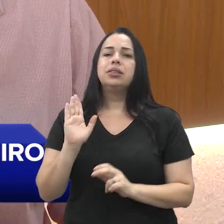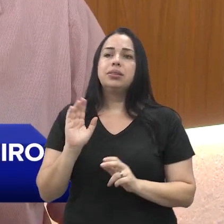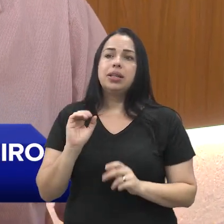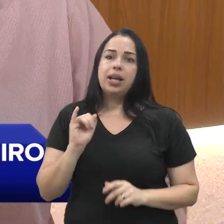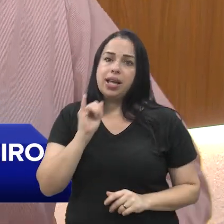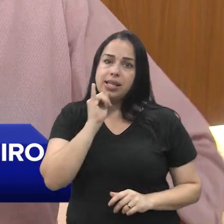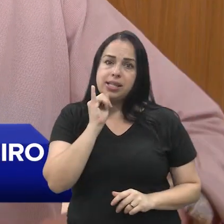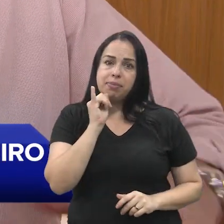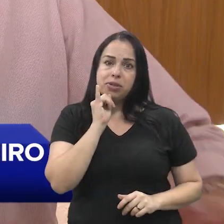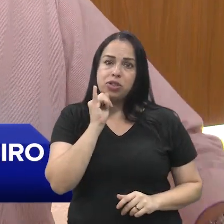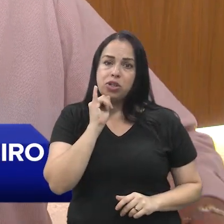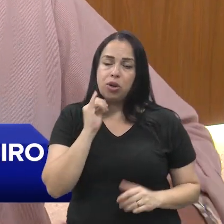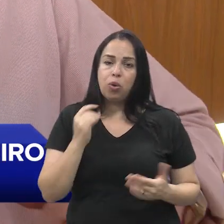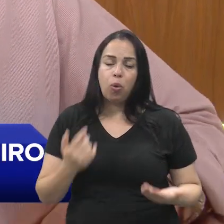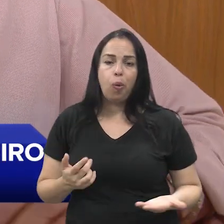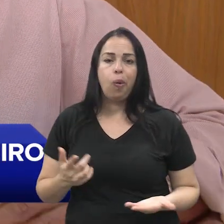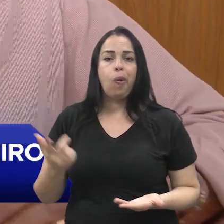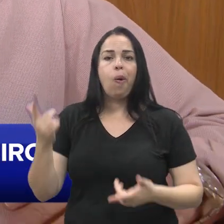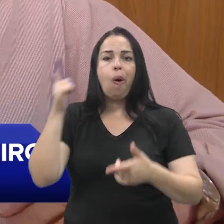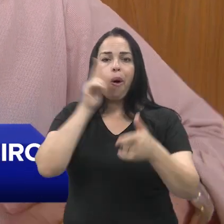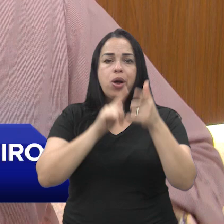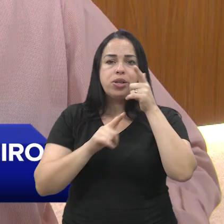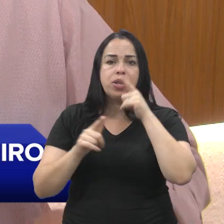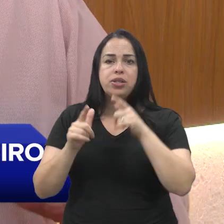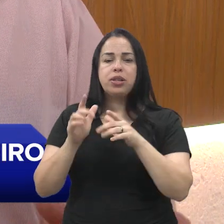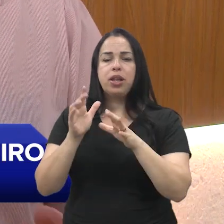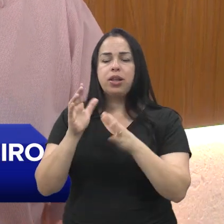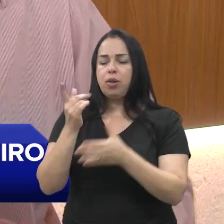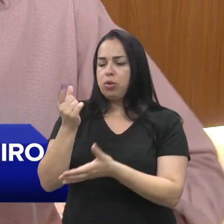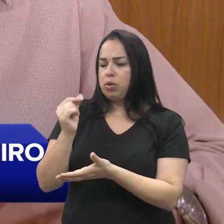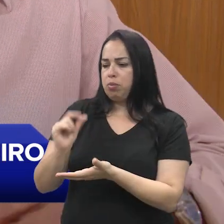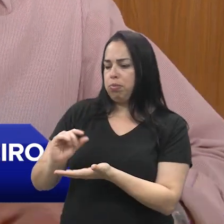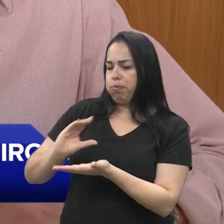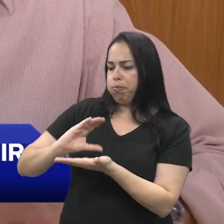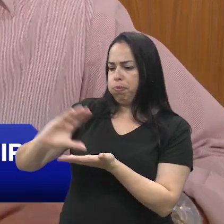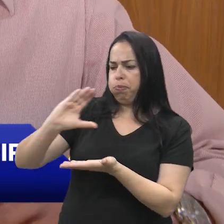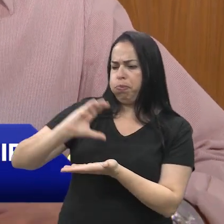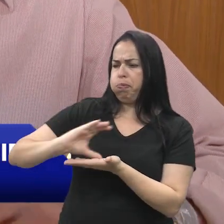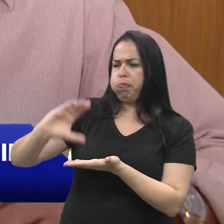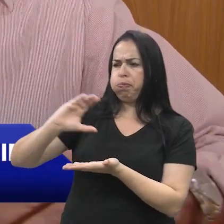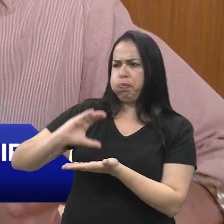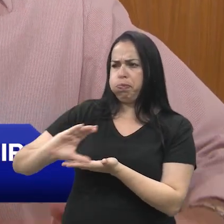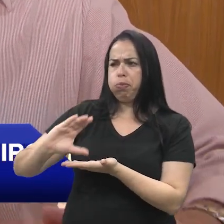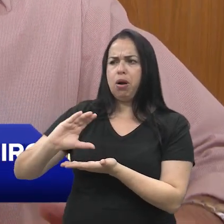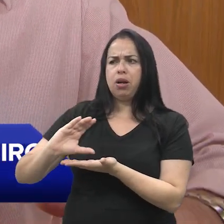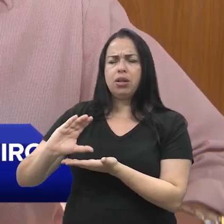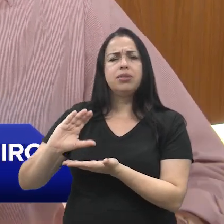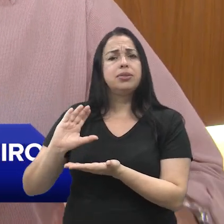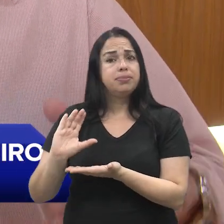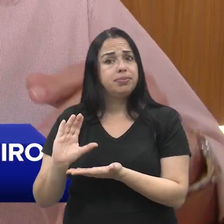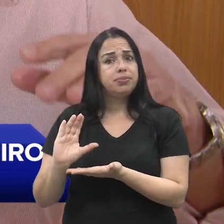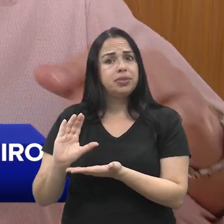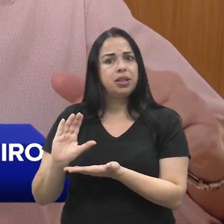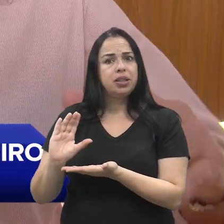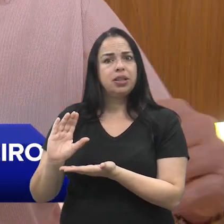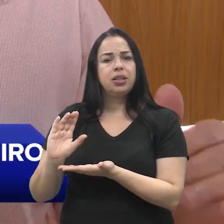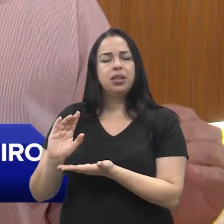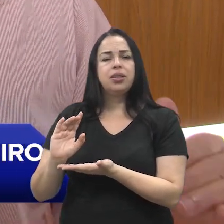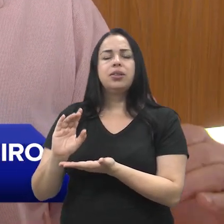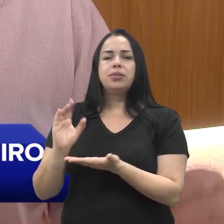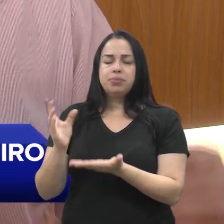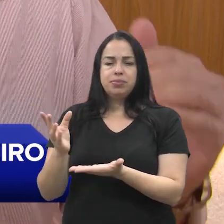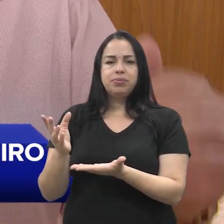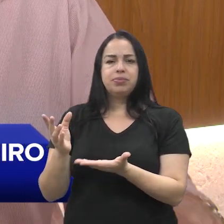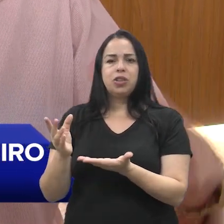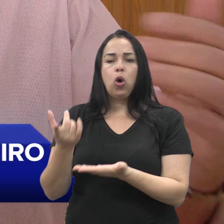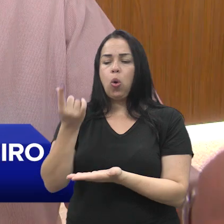segurança a mais. Agora, se você coloca o real e você coloca também os gastos também reais, mesmo assim, faça